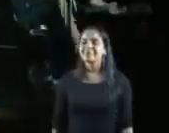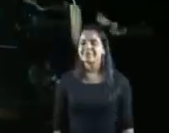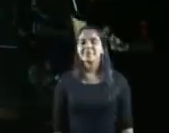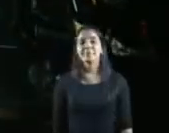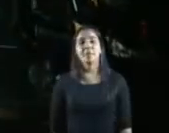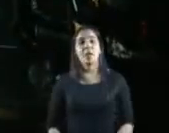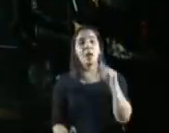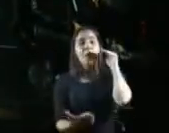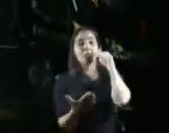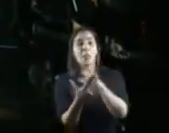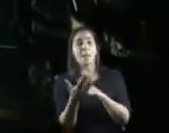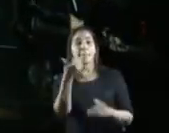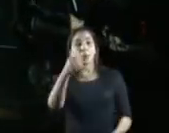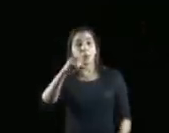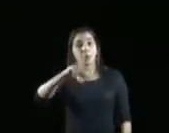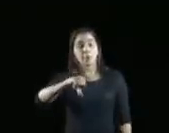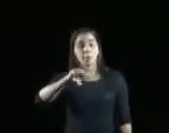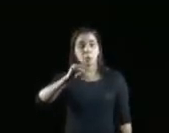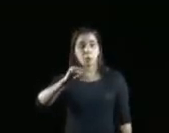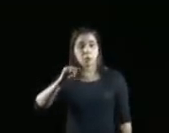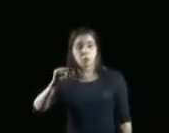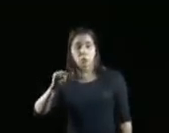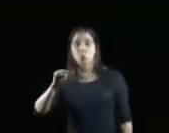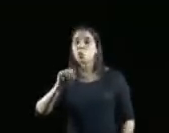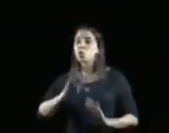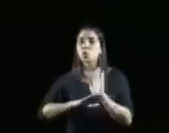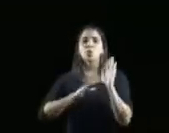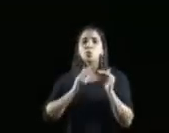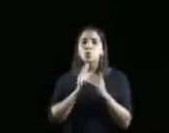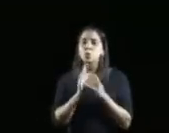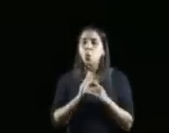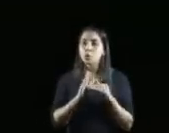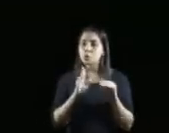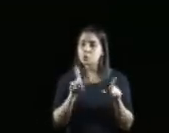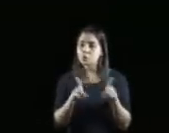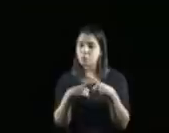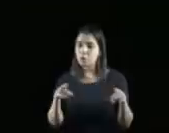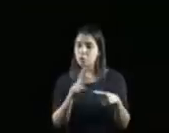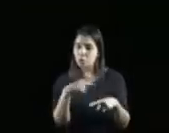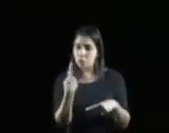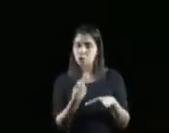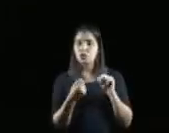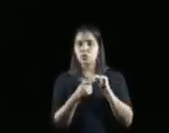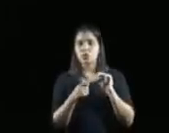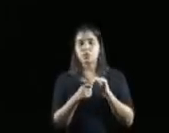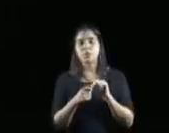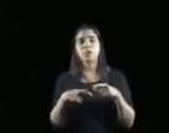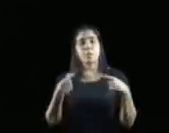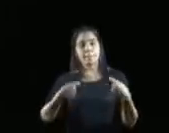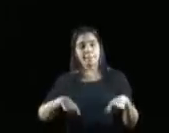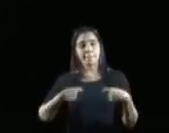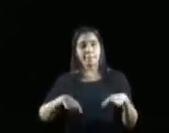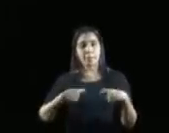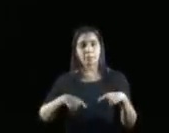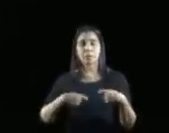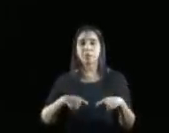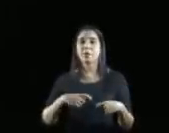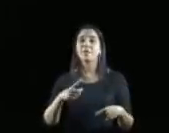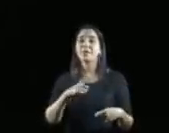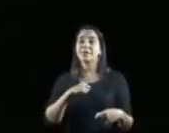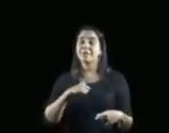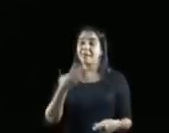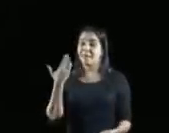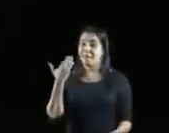Até 1988, todas as músicas que nós fizéssemos era necessário para passar pelo